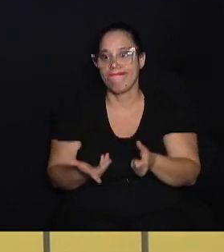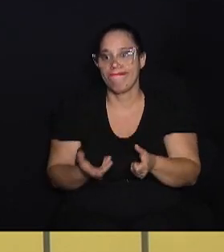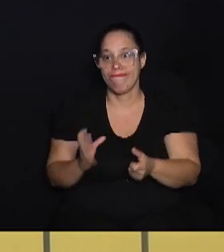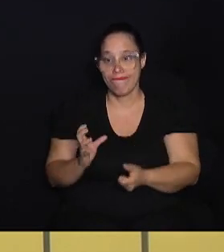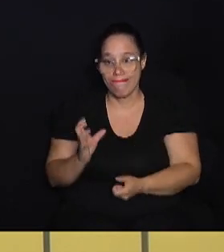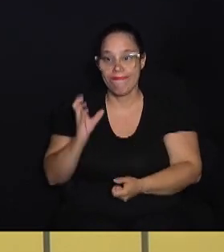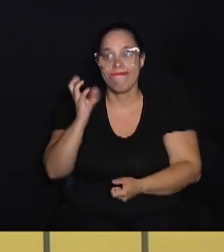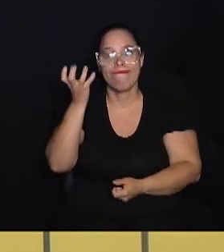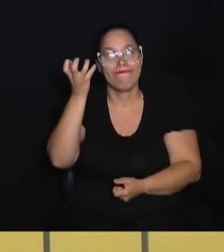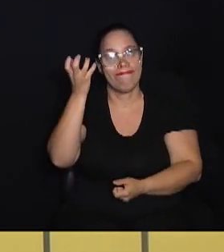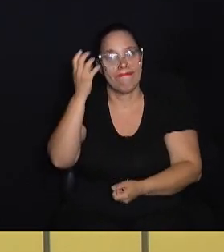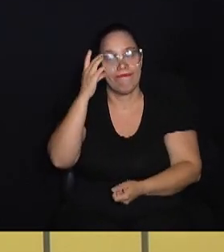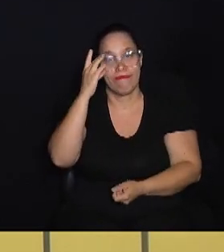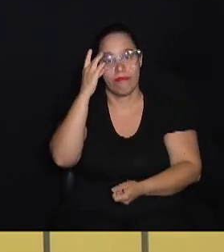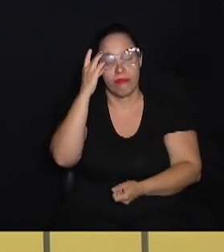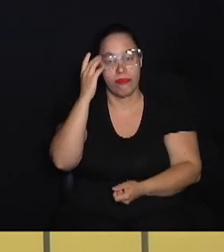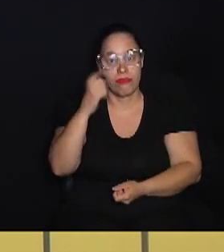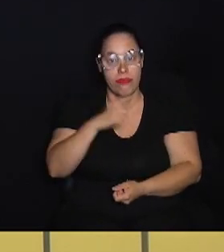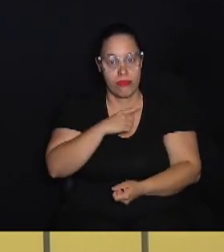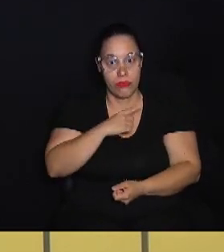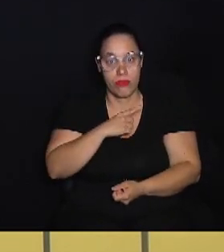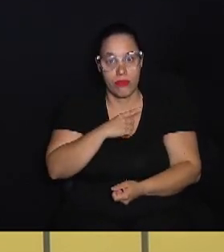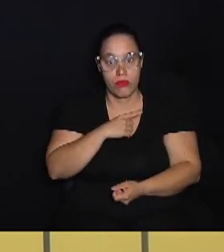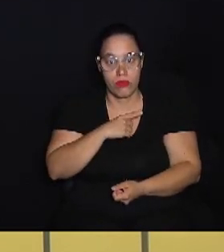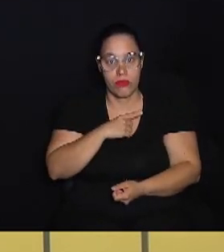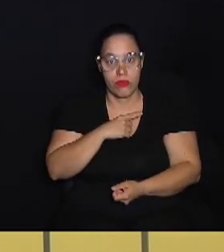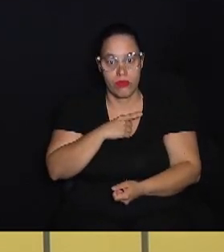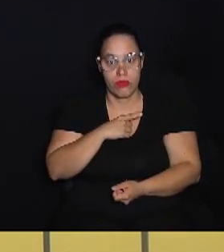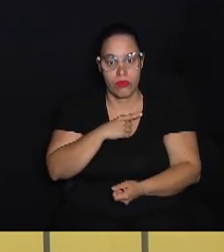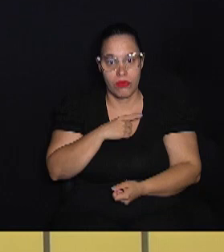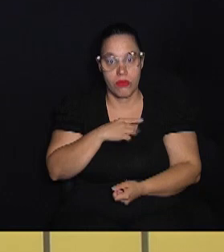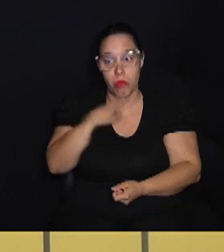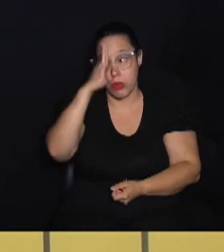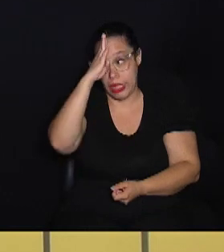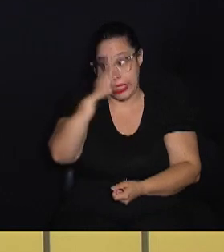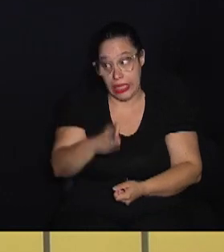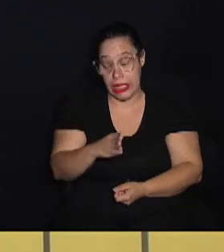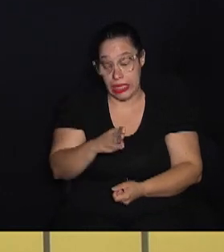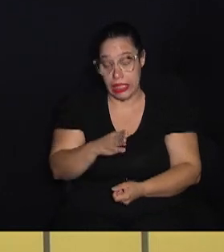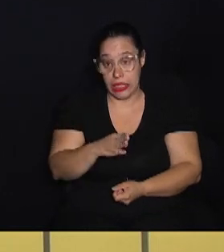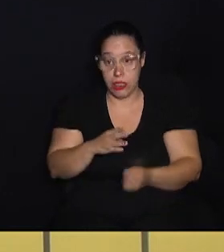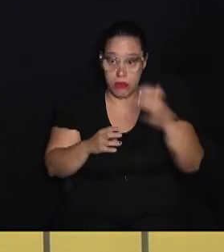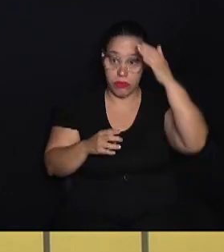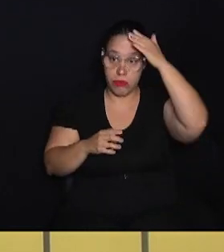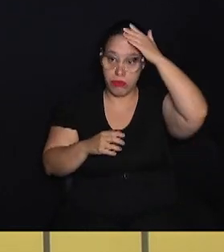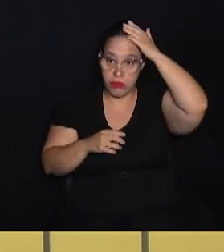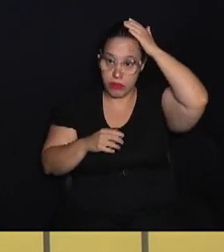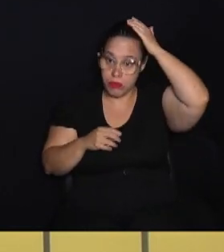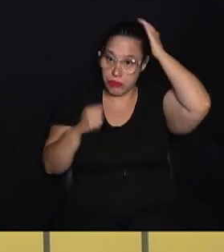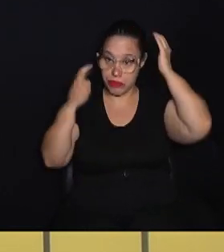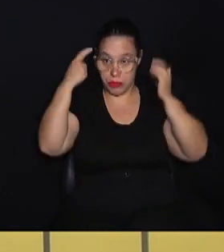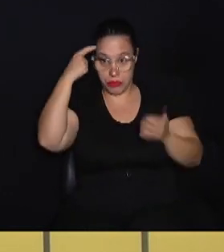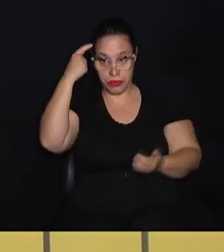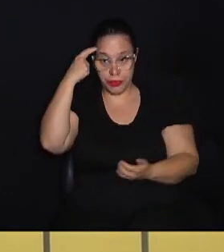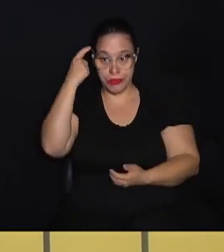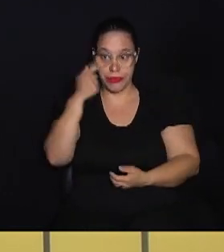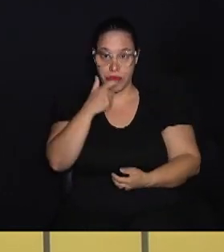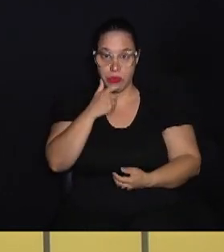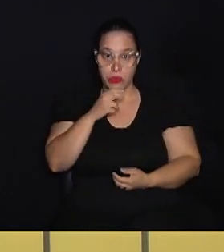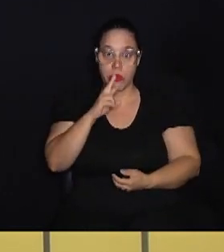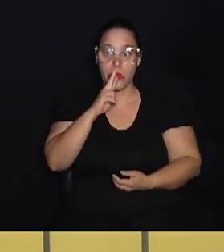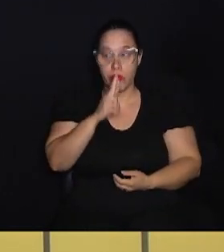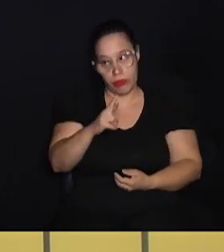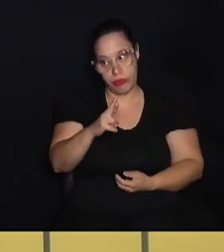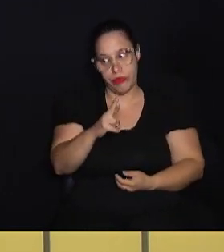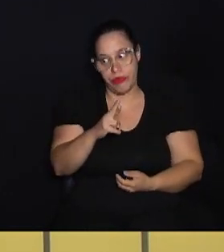acontecendo. E isso tudo a gente vai ter que levar, mas eu acho que principalmente pensar nas